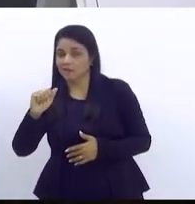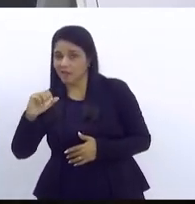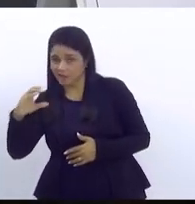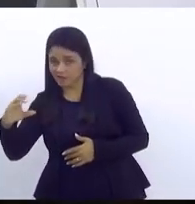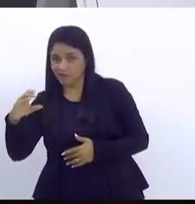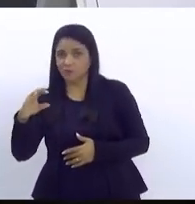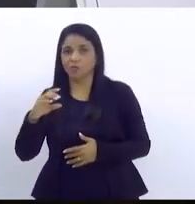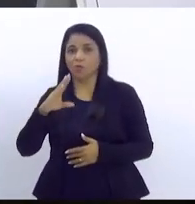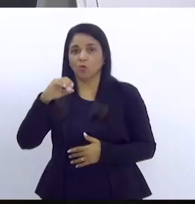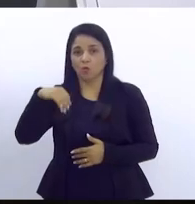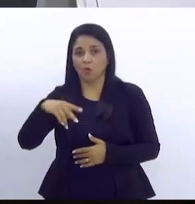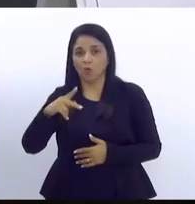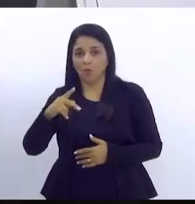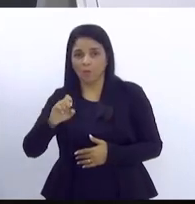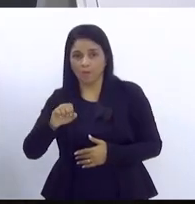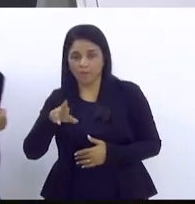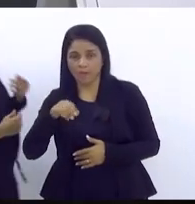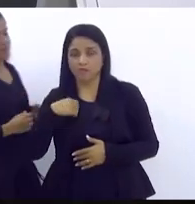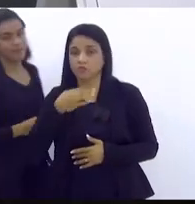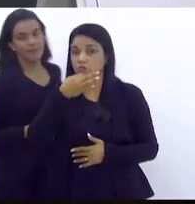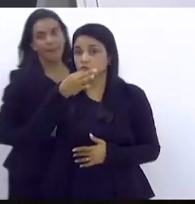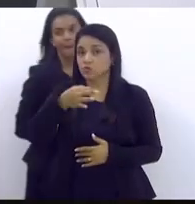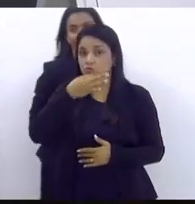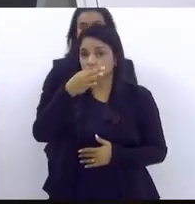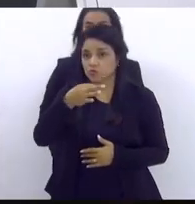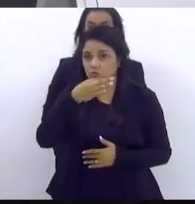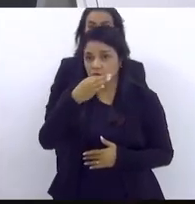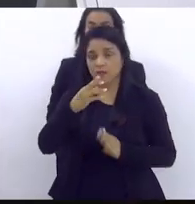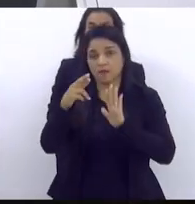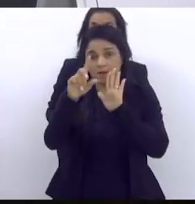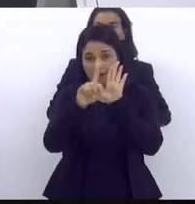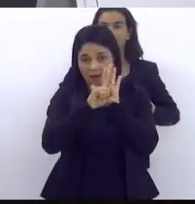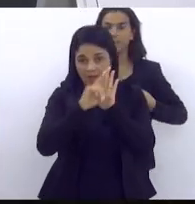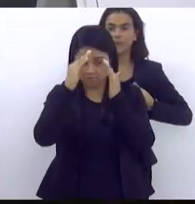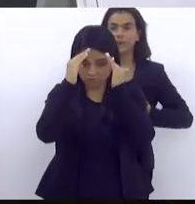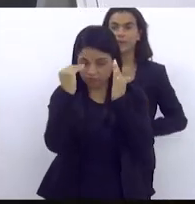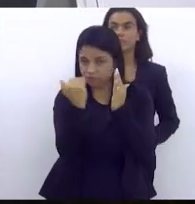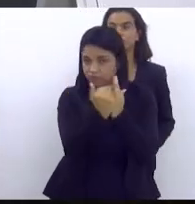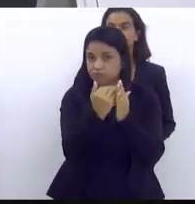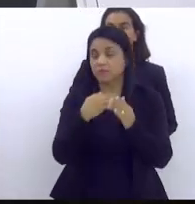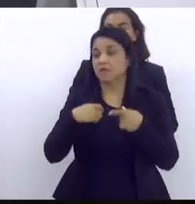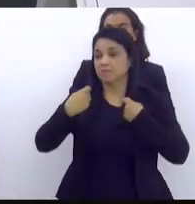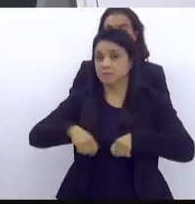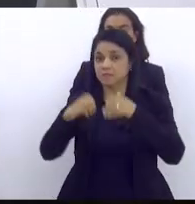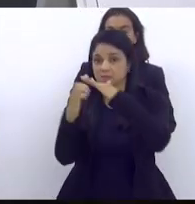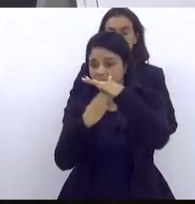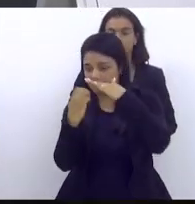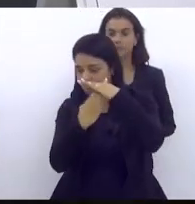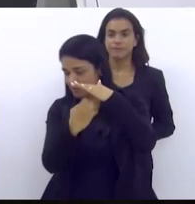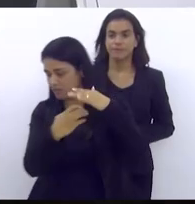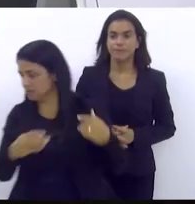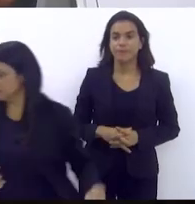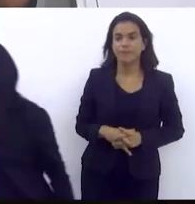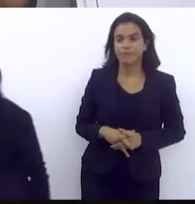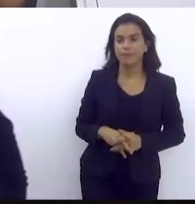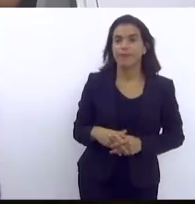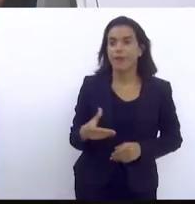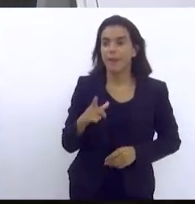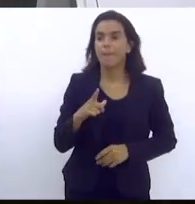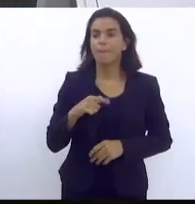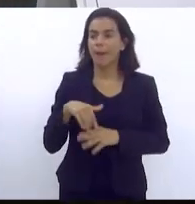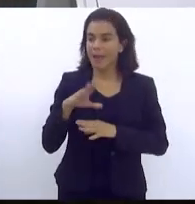sugere que a seias que o Inea ah ao cumprir a lei exije dos empreendedores eh e cada vez fomente mais nos